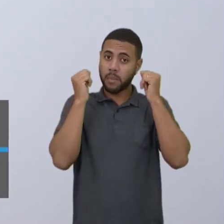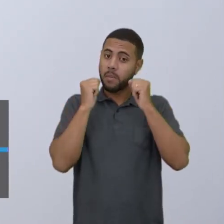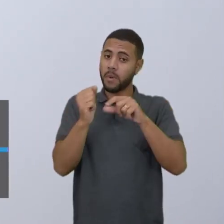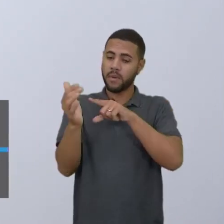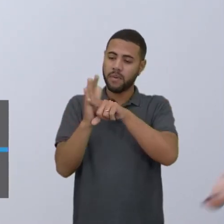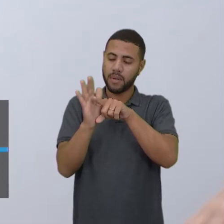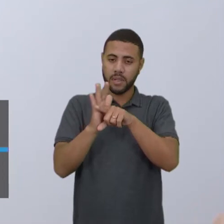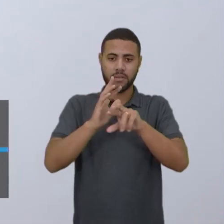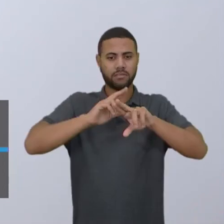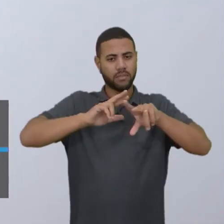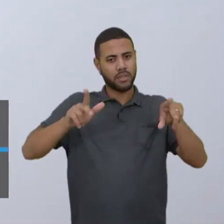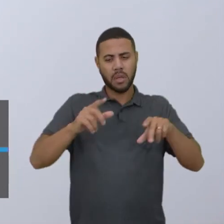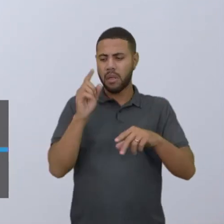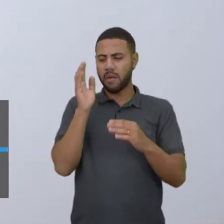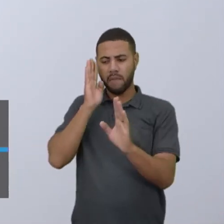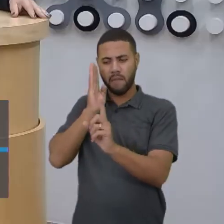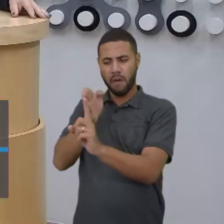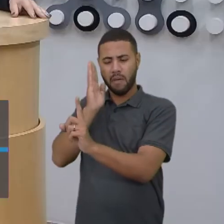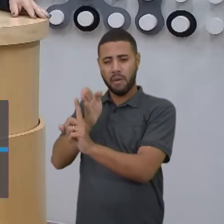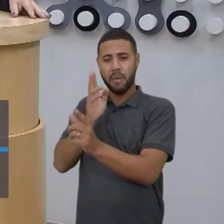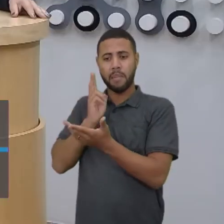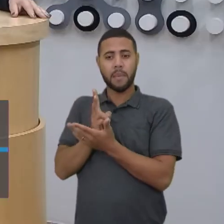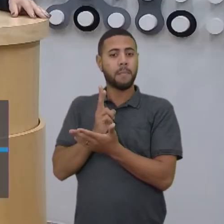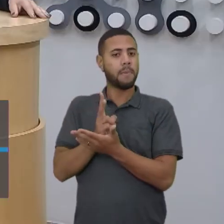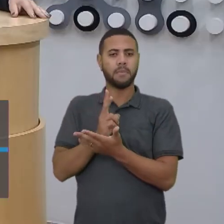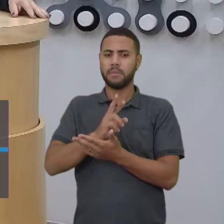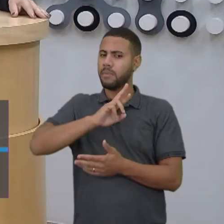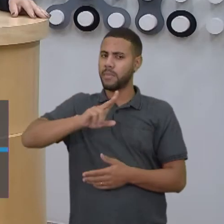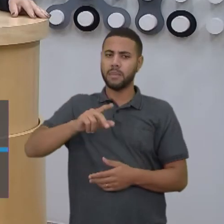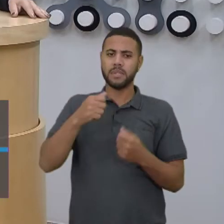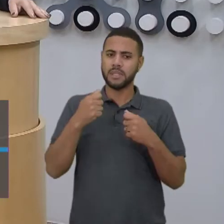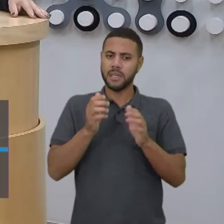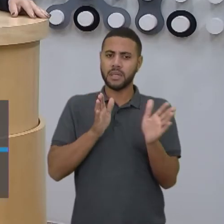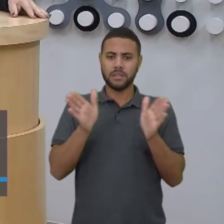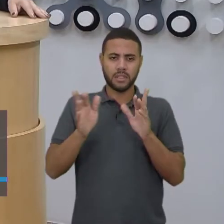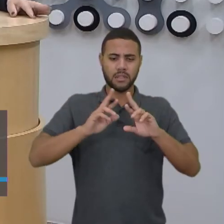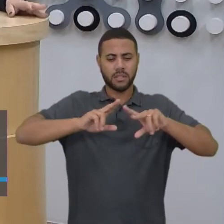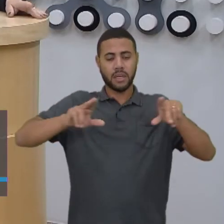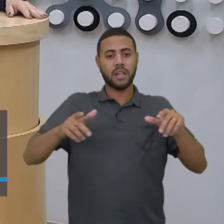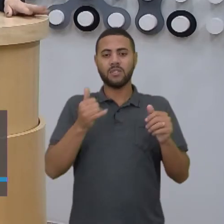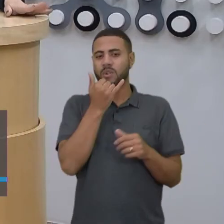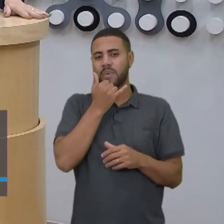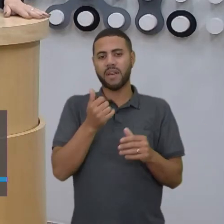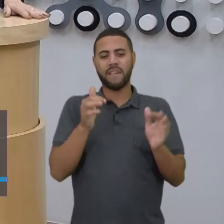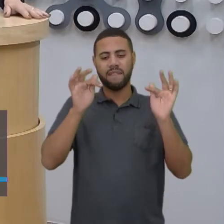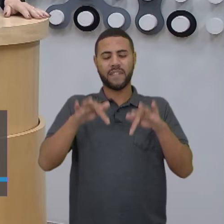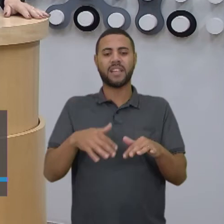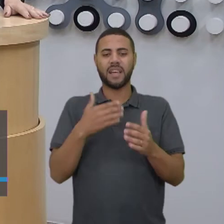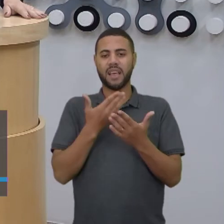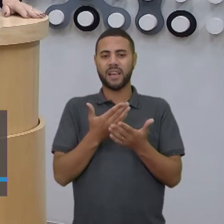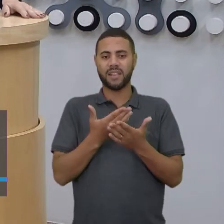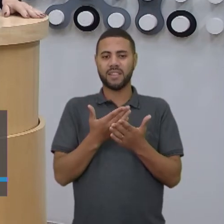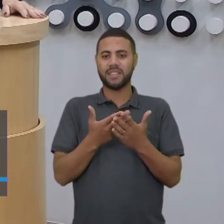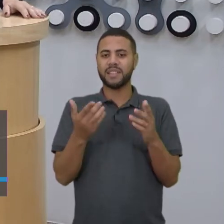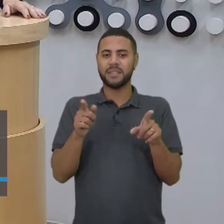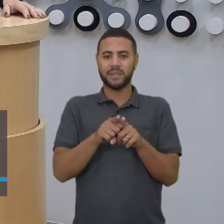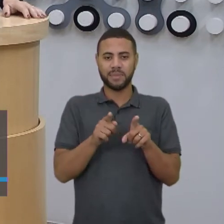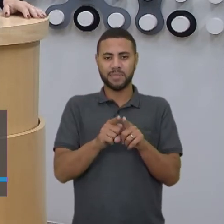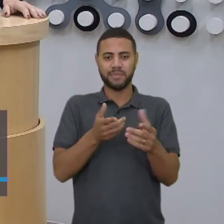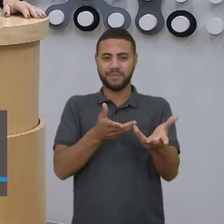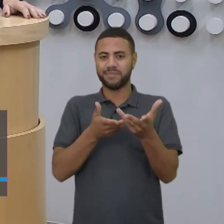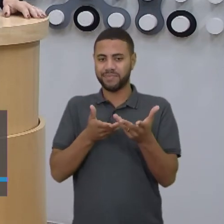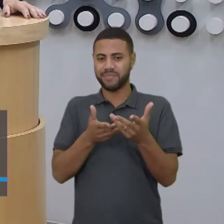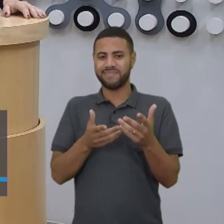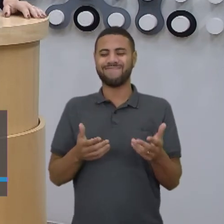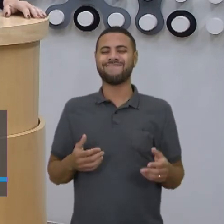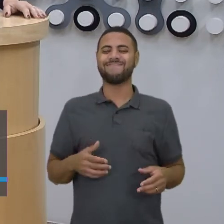informações, você tem liberdade. Garantir essa diversidade. Exato. Professora Mara Valéria, olha só, estamos indo para o final da nossa aula. Eu vou fazer a mesma pergunta que eu fiz para os nossos demais convidados. Estou me sentindo